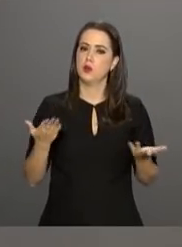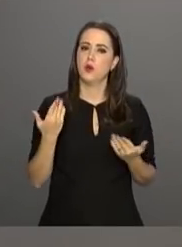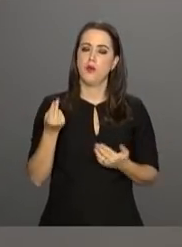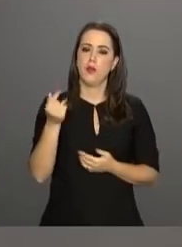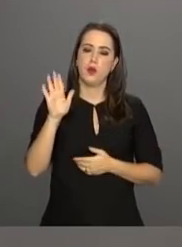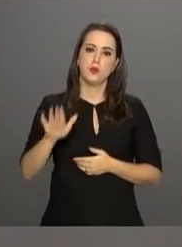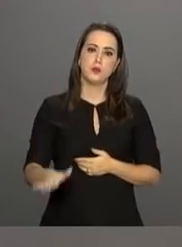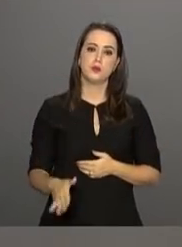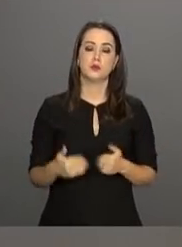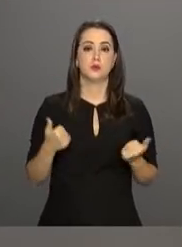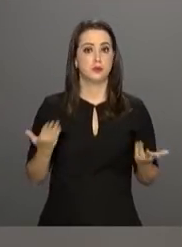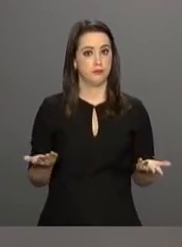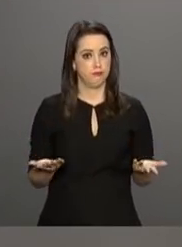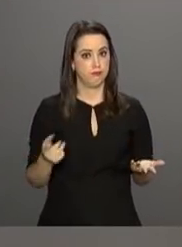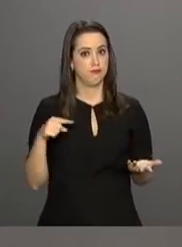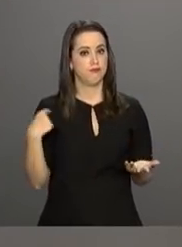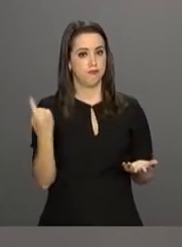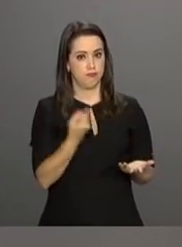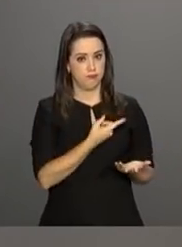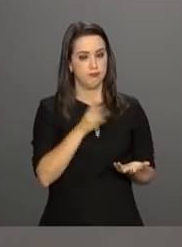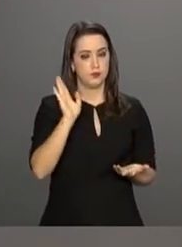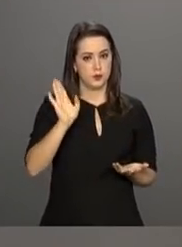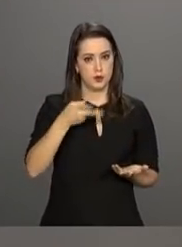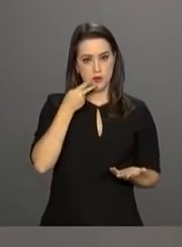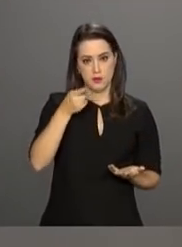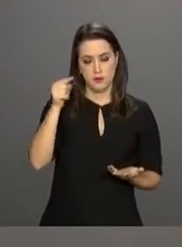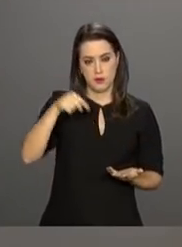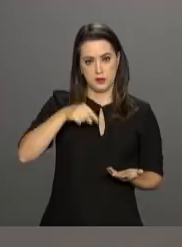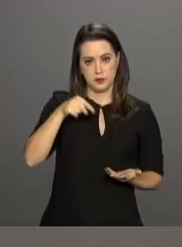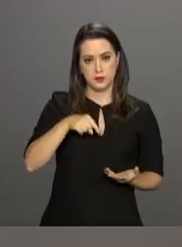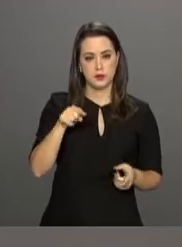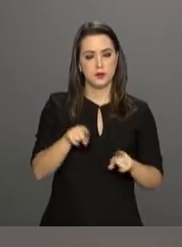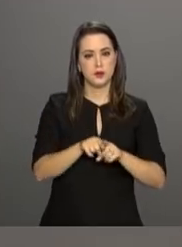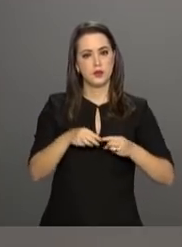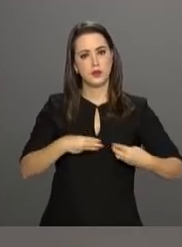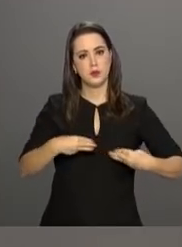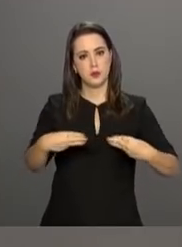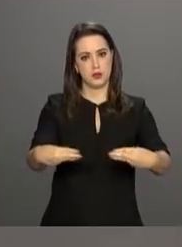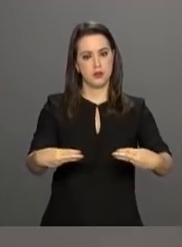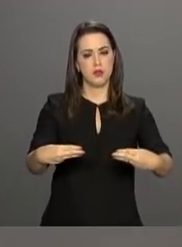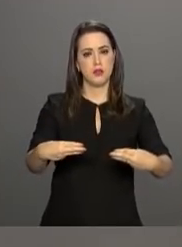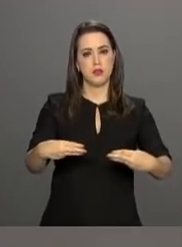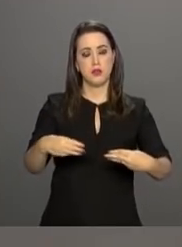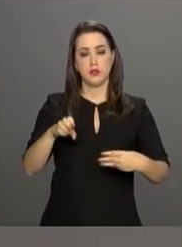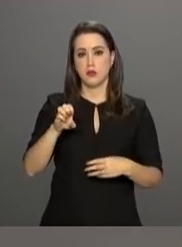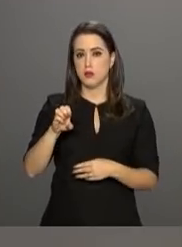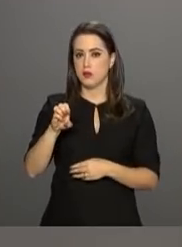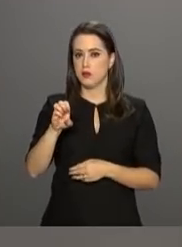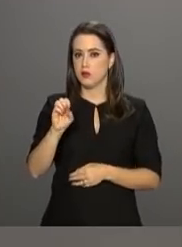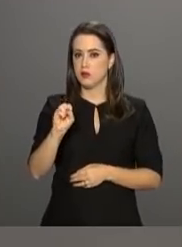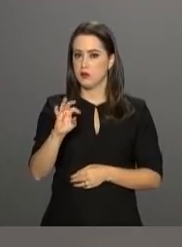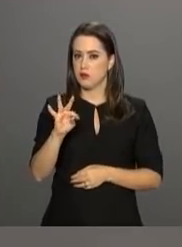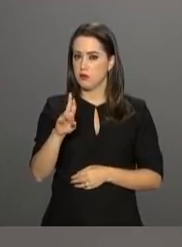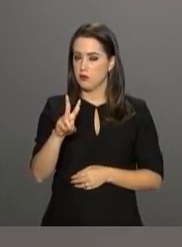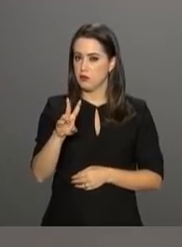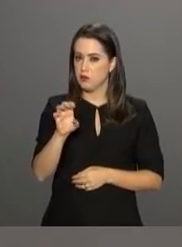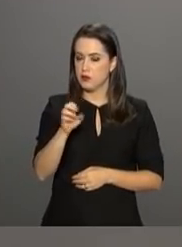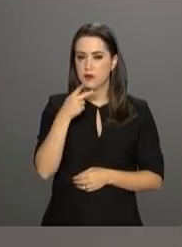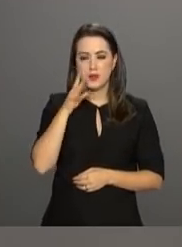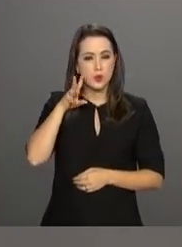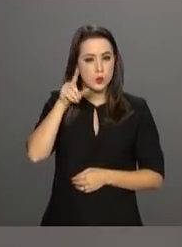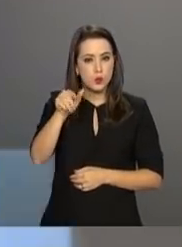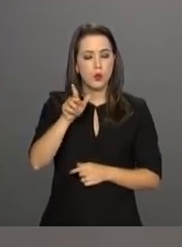mais barato aliás eh dizia-me o ministro Esteves que toda a transformação